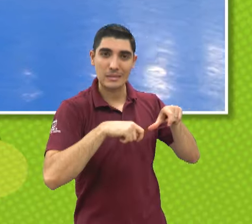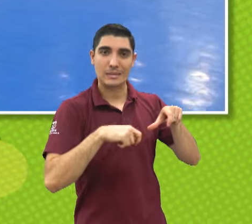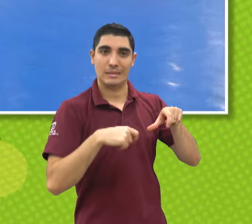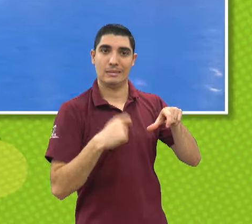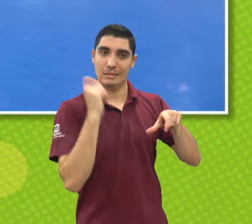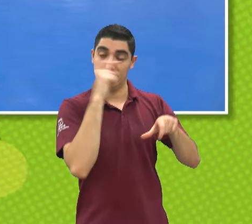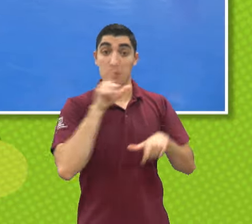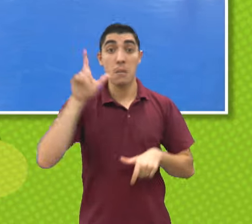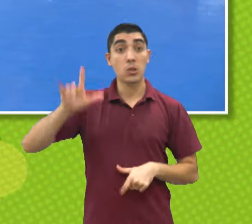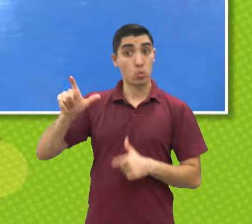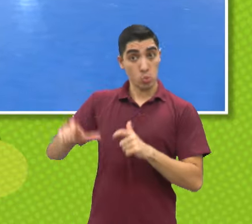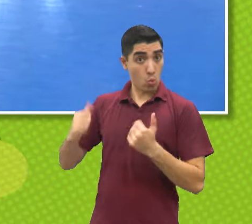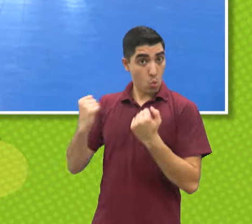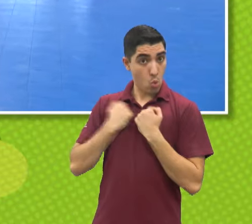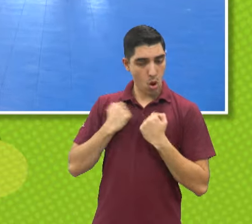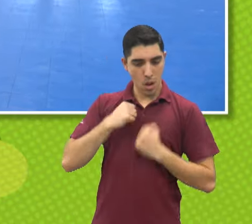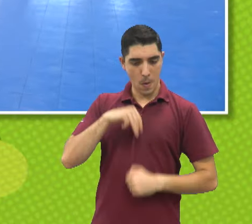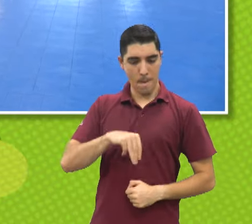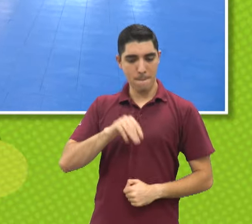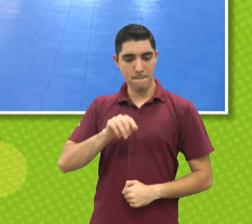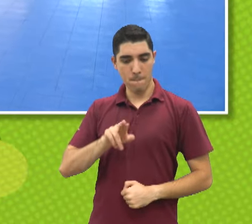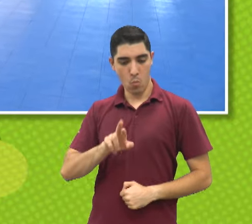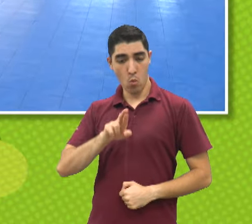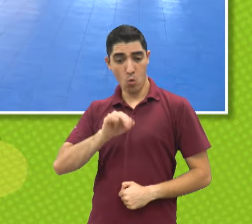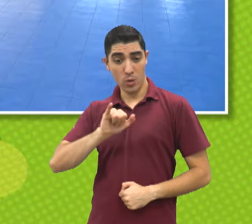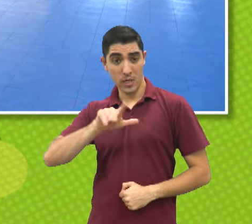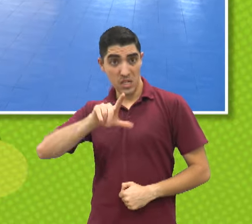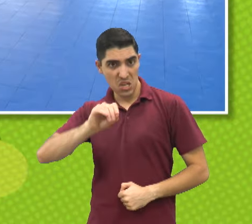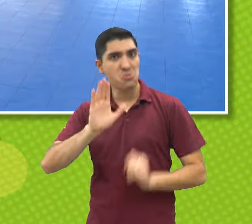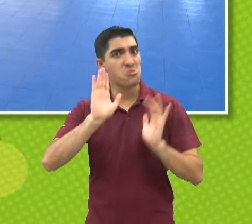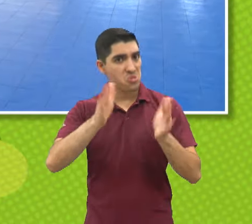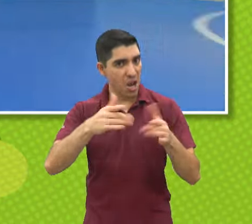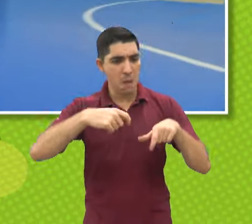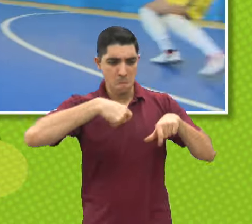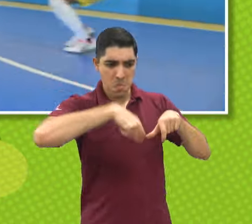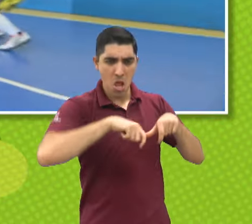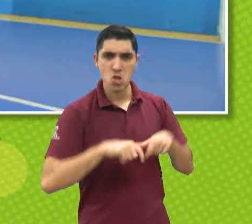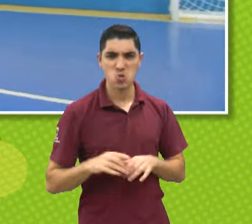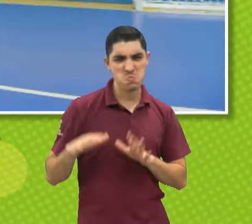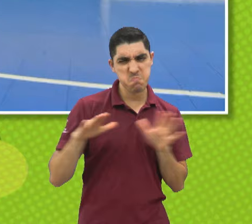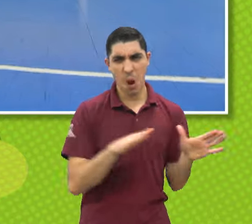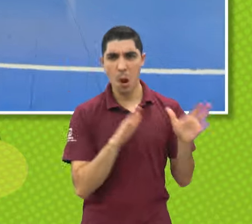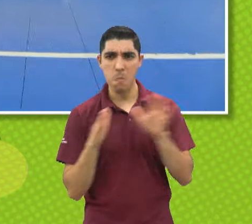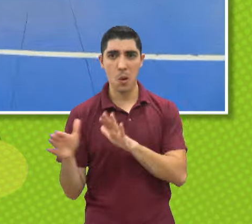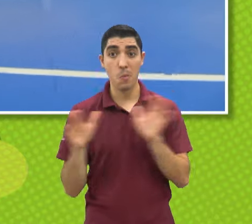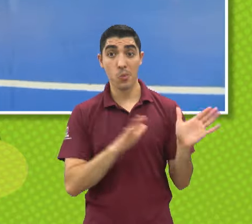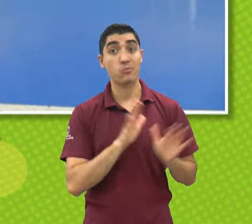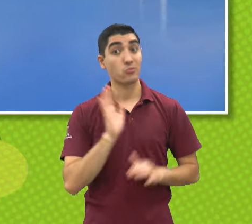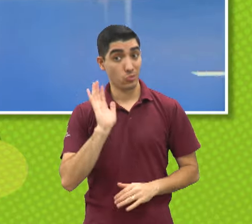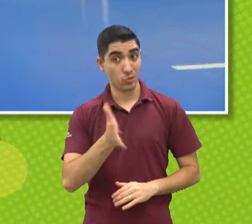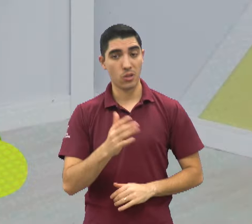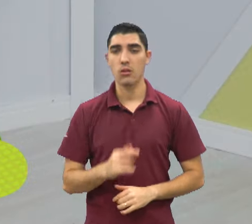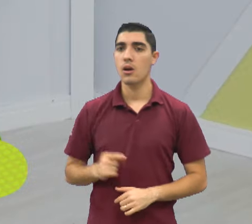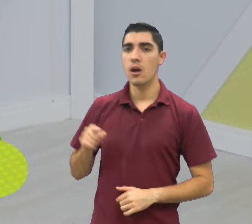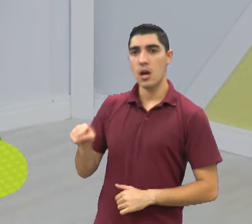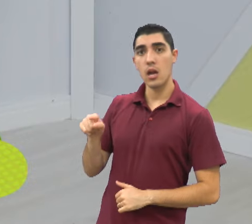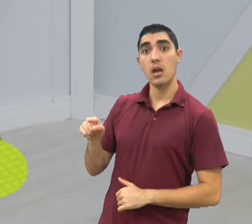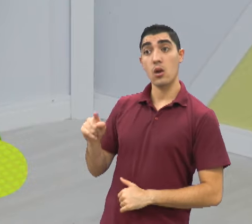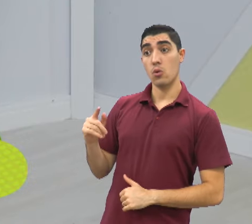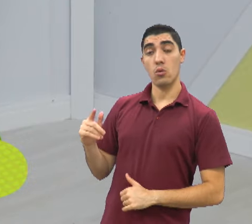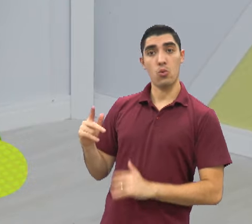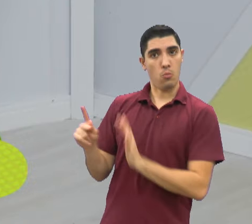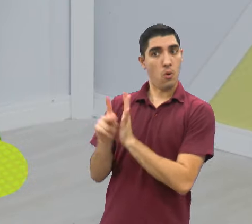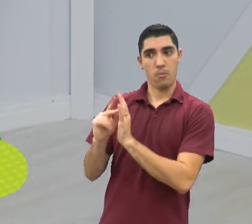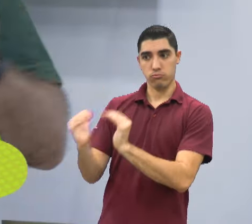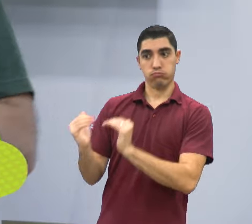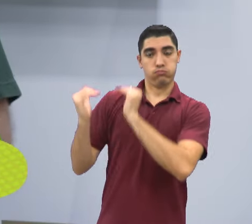Gazizi já foi bem em decisões de pênalti, pegando pênalti Até pelo time adulto. Pelo time adulto, inclusive. E